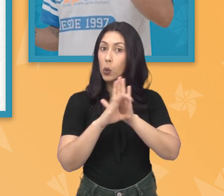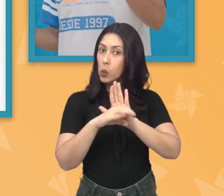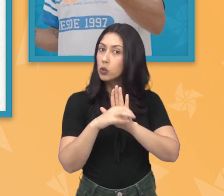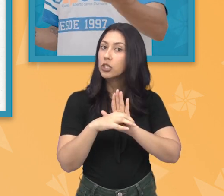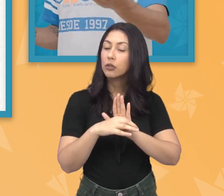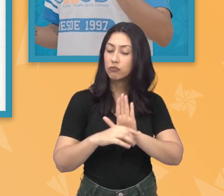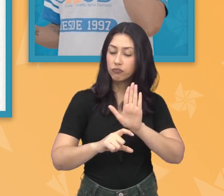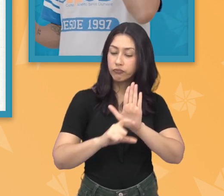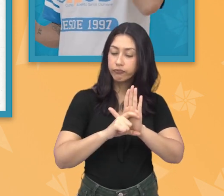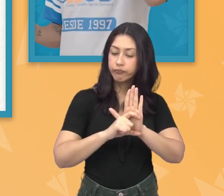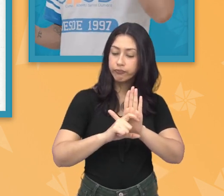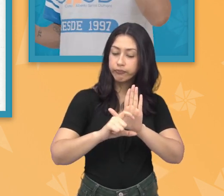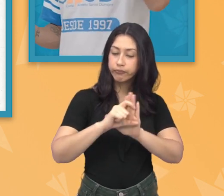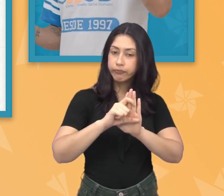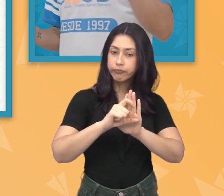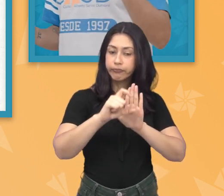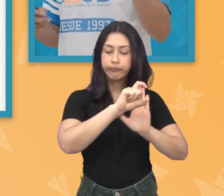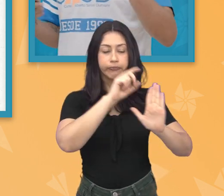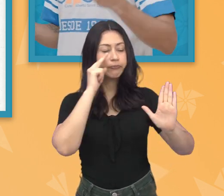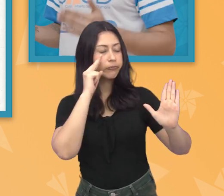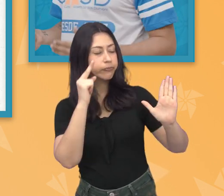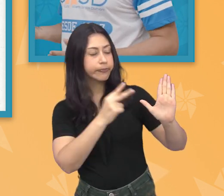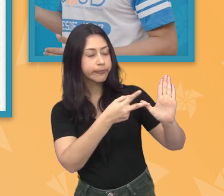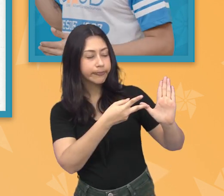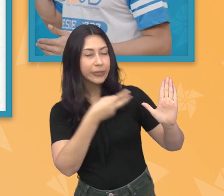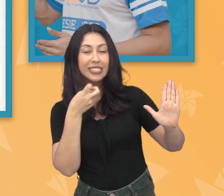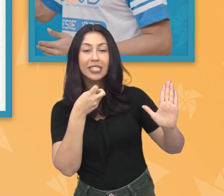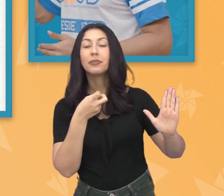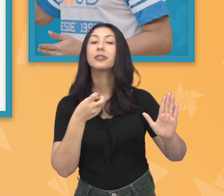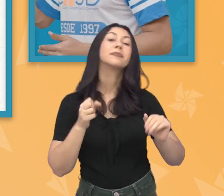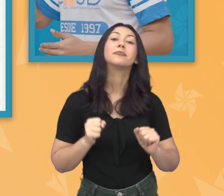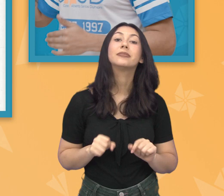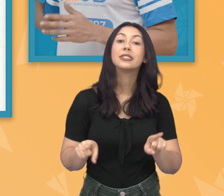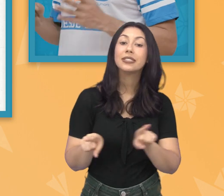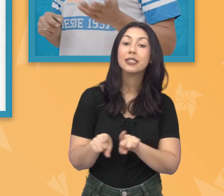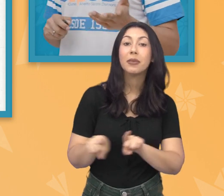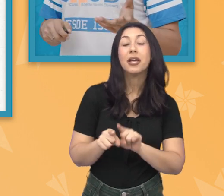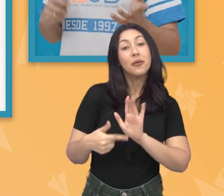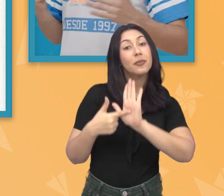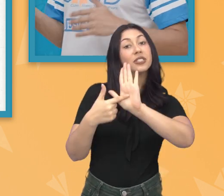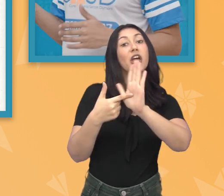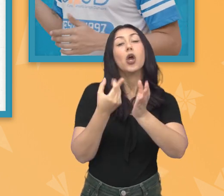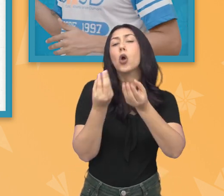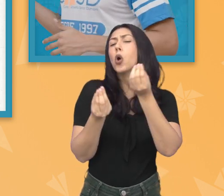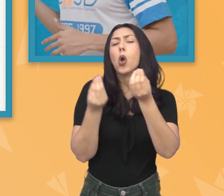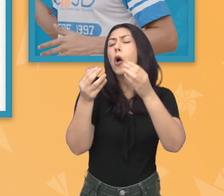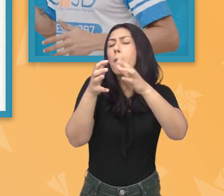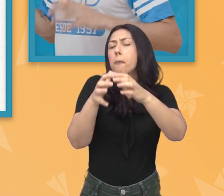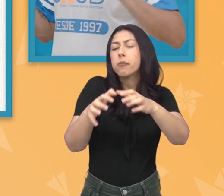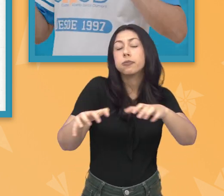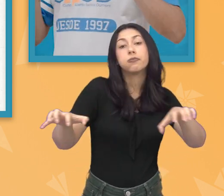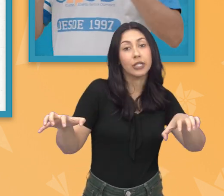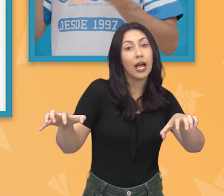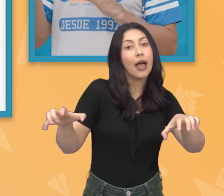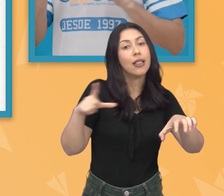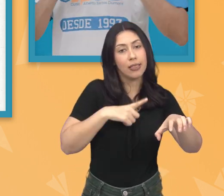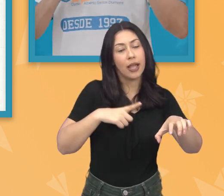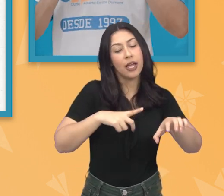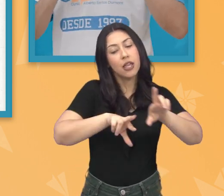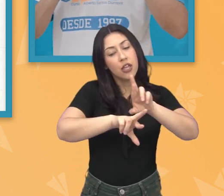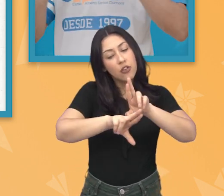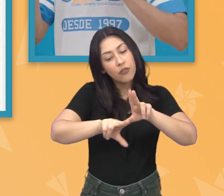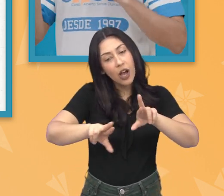ao conceito de fases, né, que é o quanto a gente consegue ver ali. Depois a gente tratou finalmente separação de misturas, onde a gente